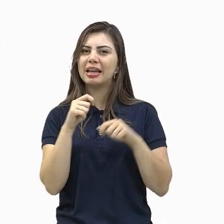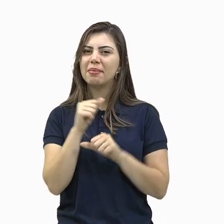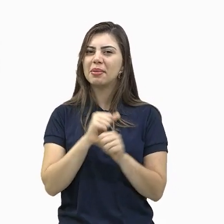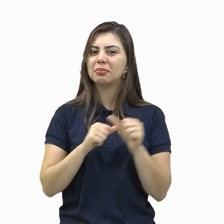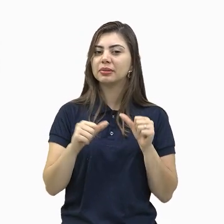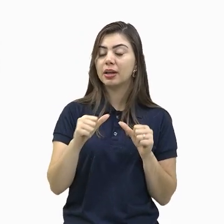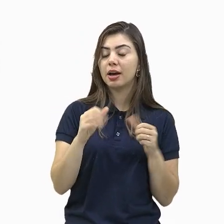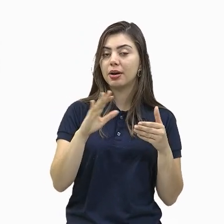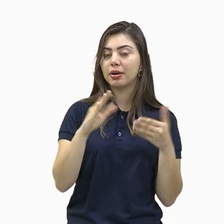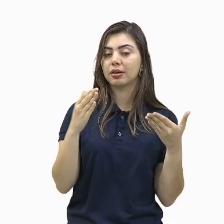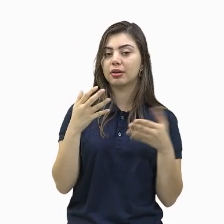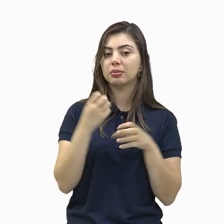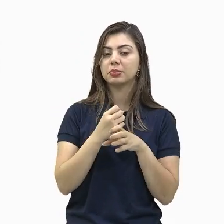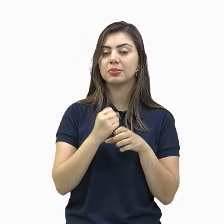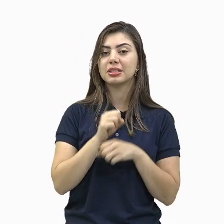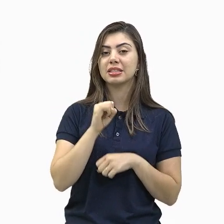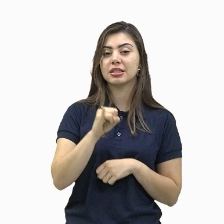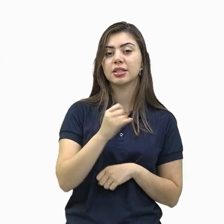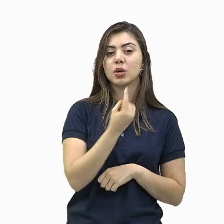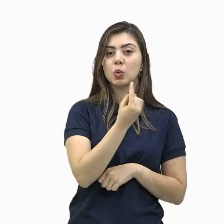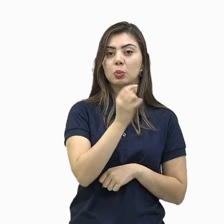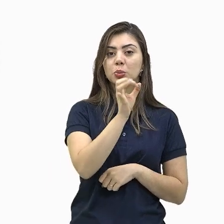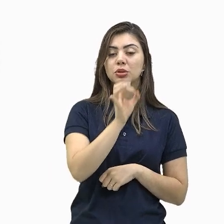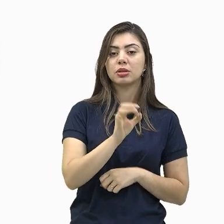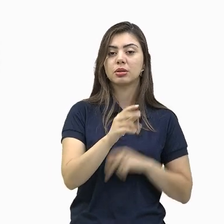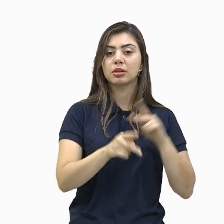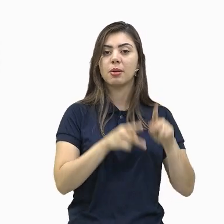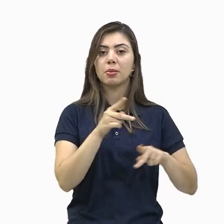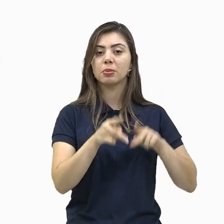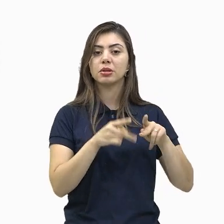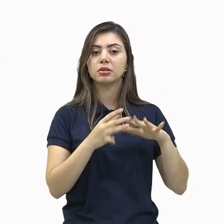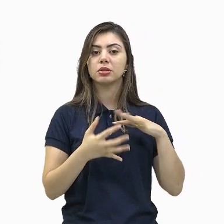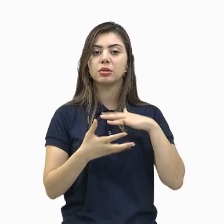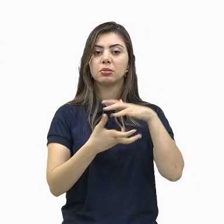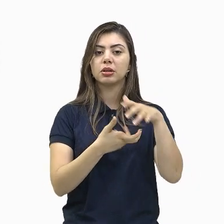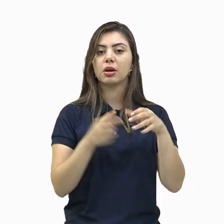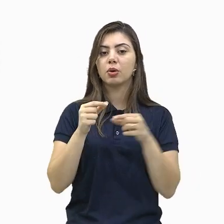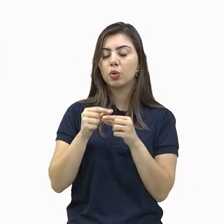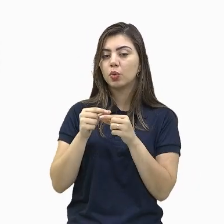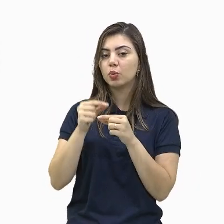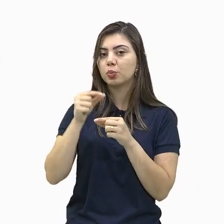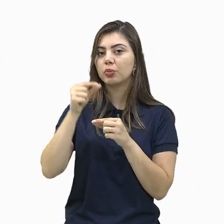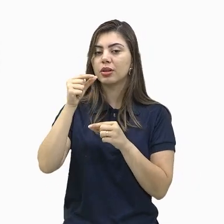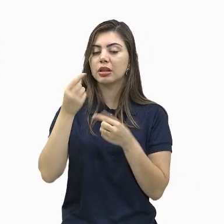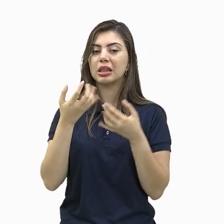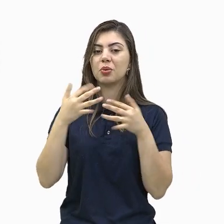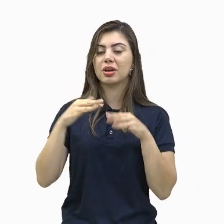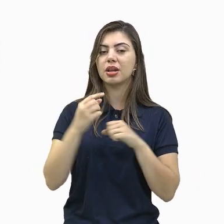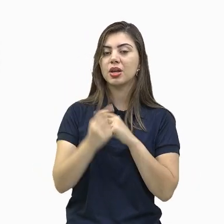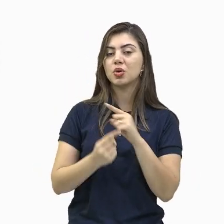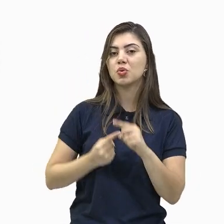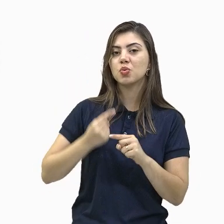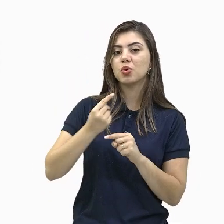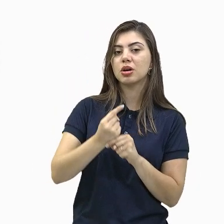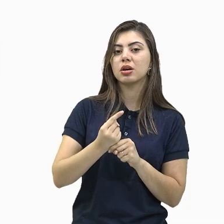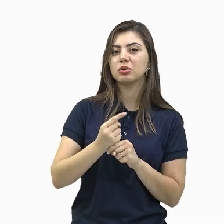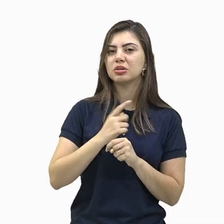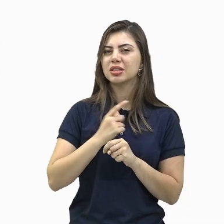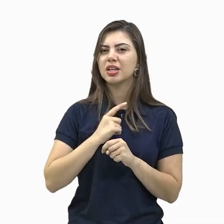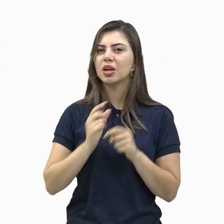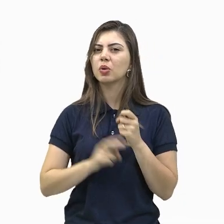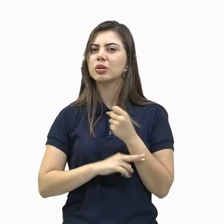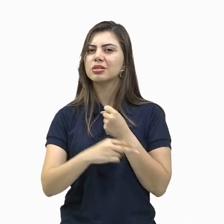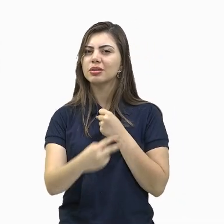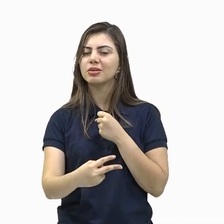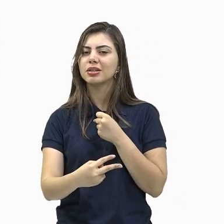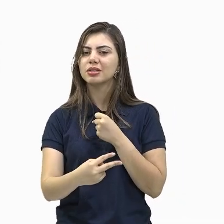cálculo. Se 1% da população mundial recusasse canudos plásticos por um ano, qual seria o impacto disso? Afinal,